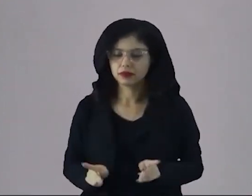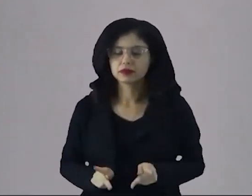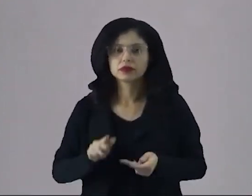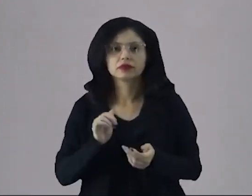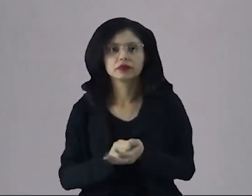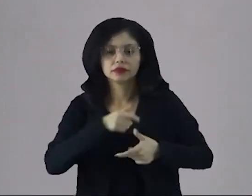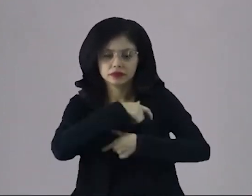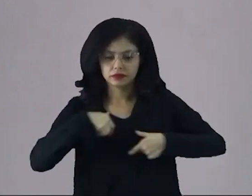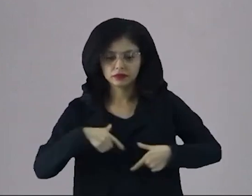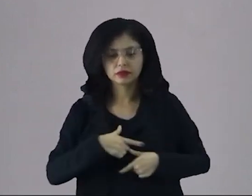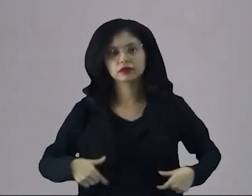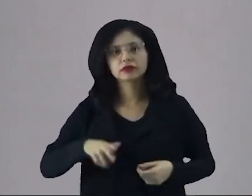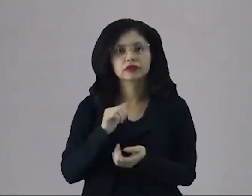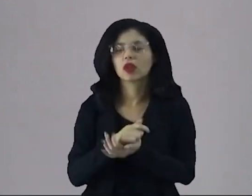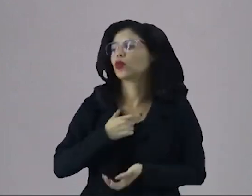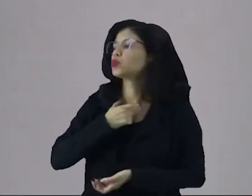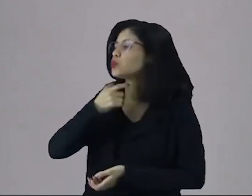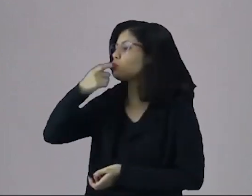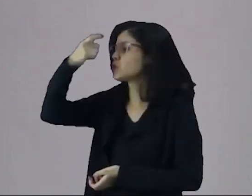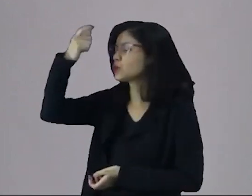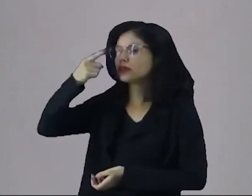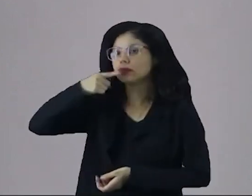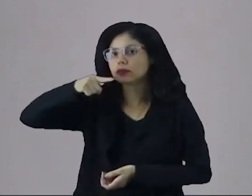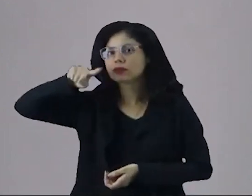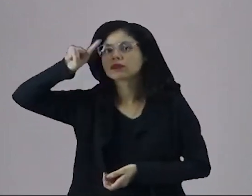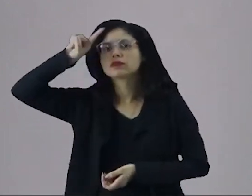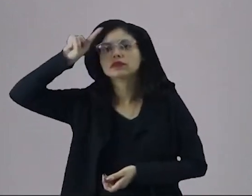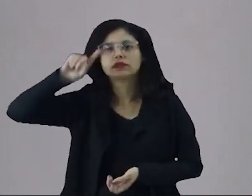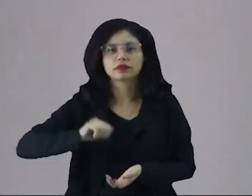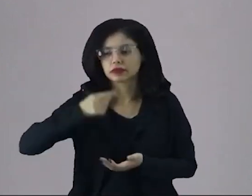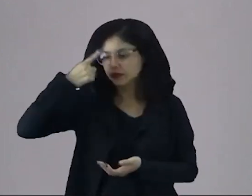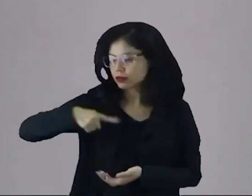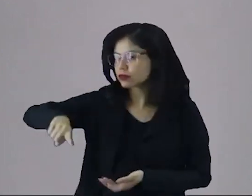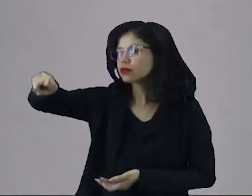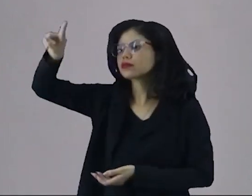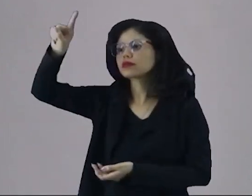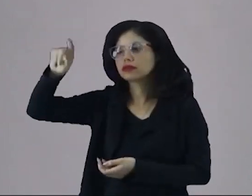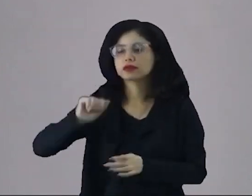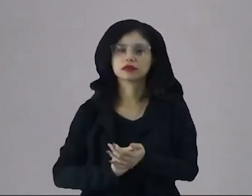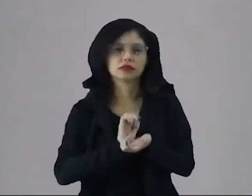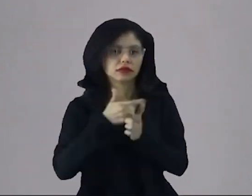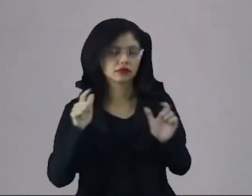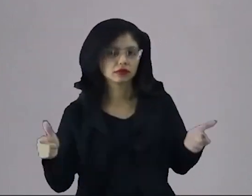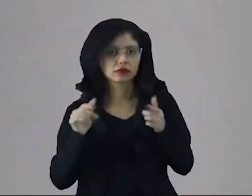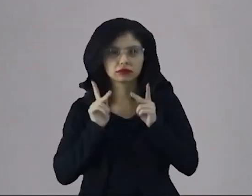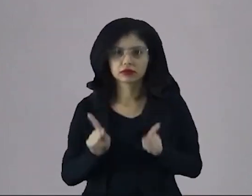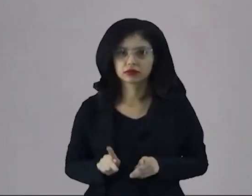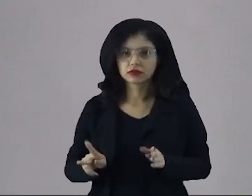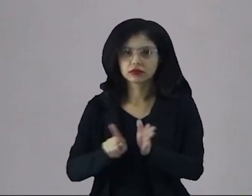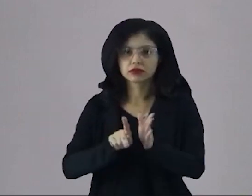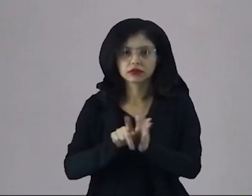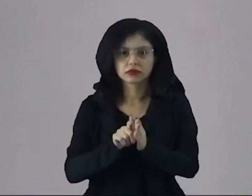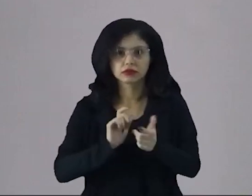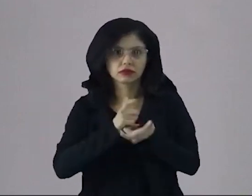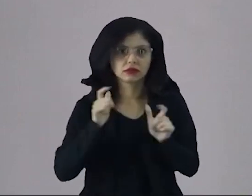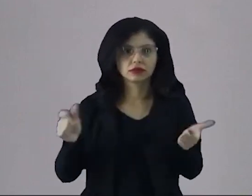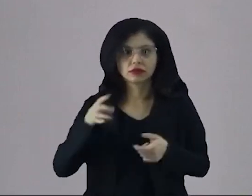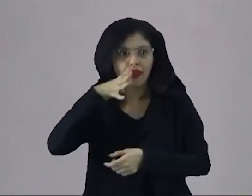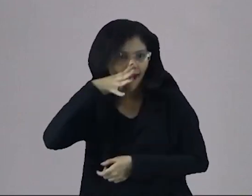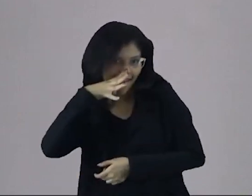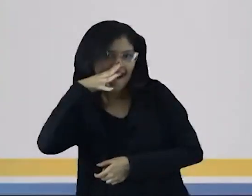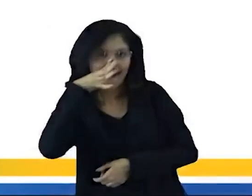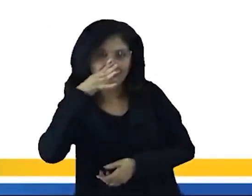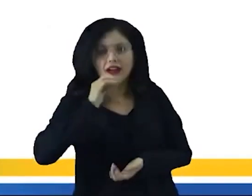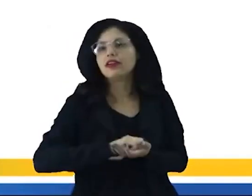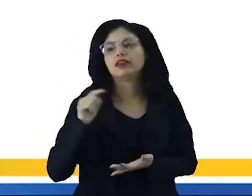zebra, da girafa, do rinoceronte, várias espécies de médio e de grande porte que a gente admira muito. Então,